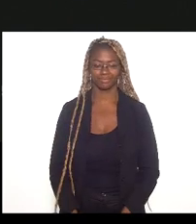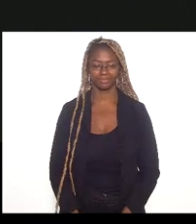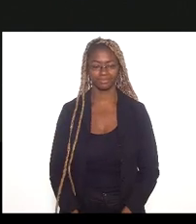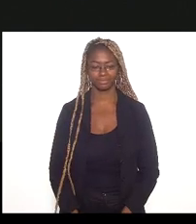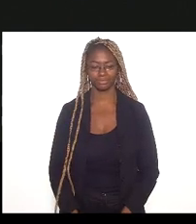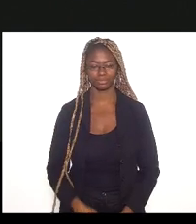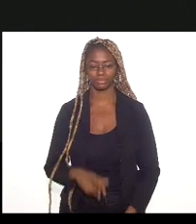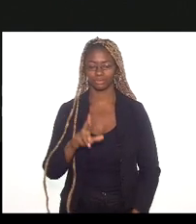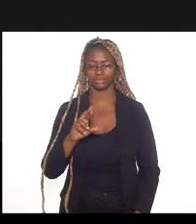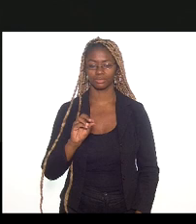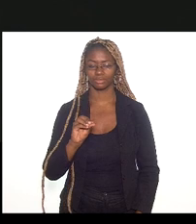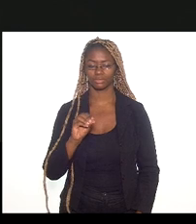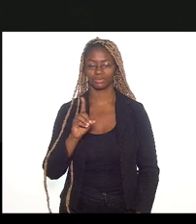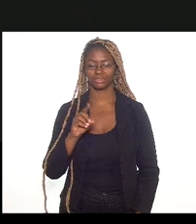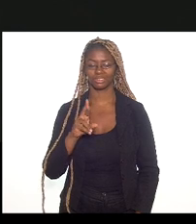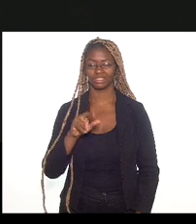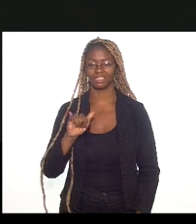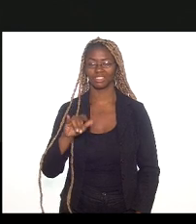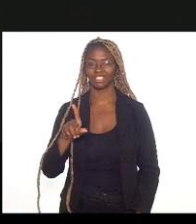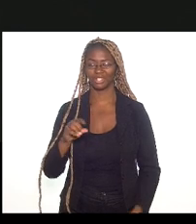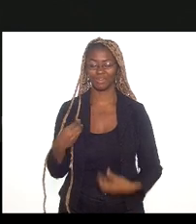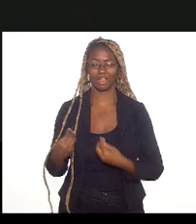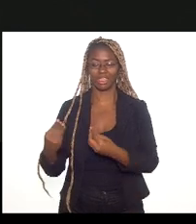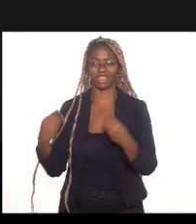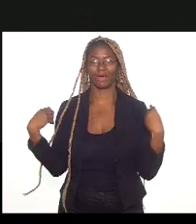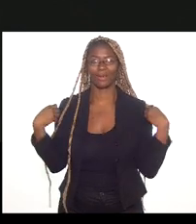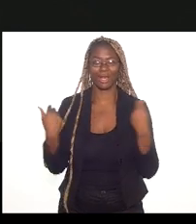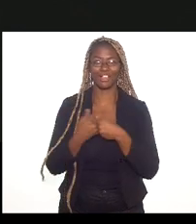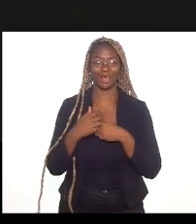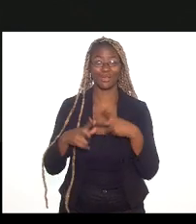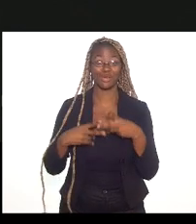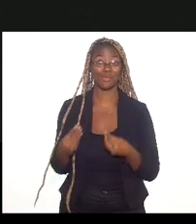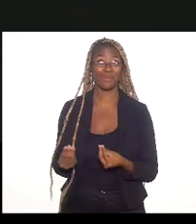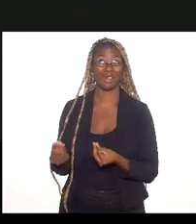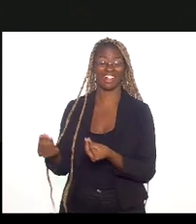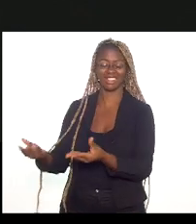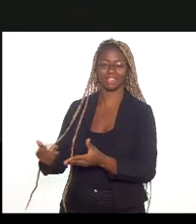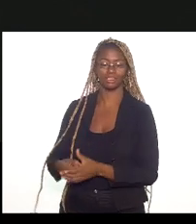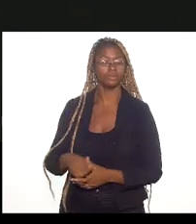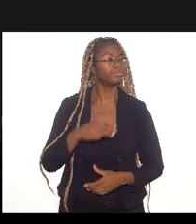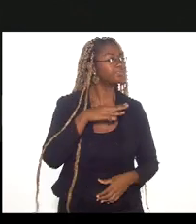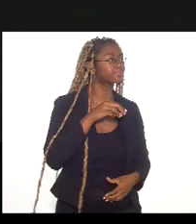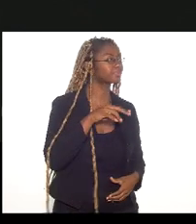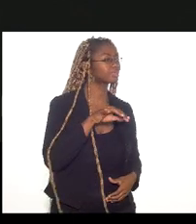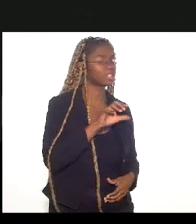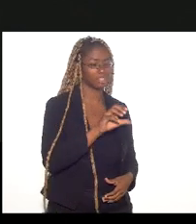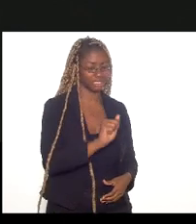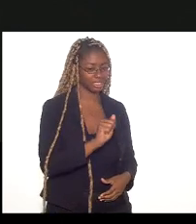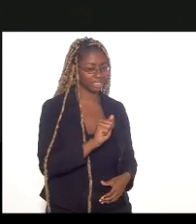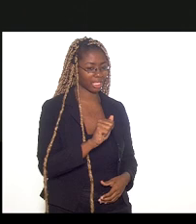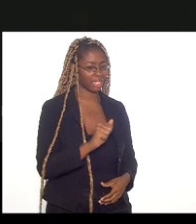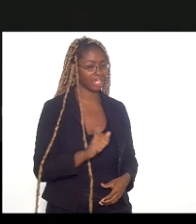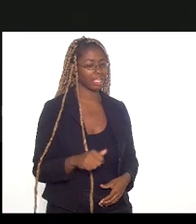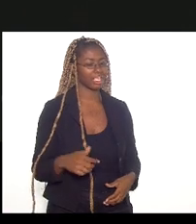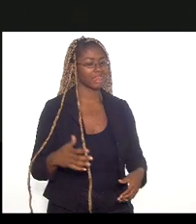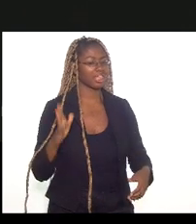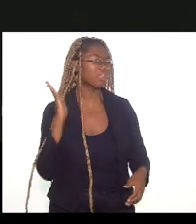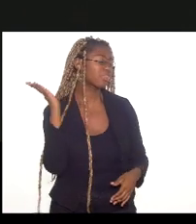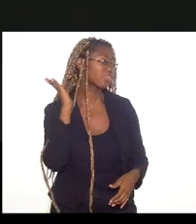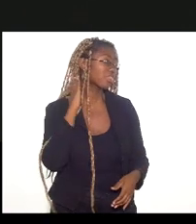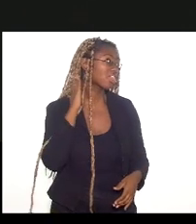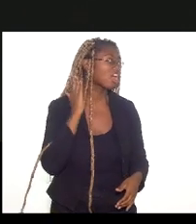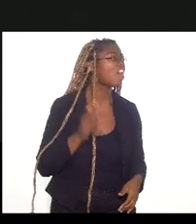Diego Amorim vai dar uma agasalha aí de presente. Ô, Mônica, dá um bafinho na nuca do Márcio.